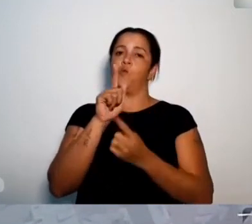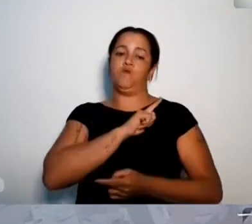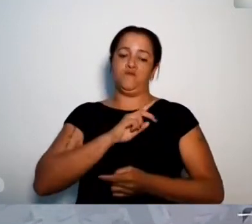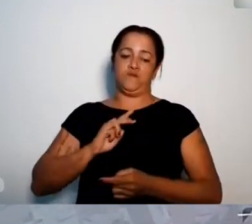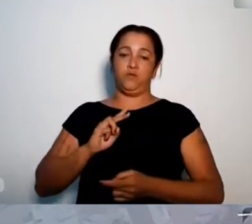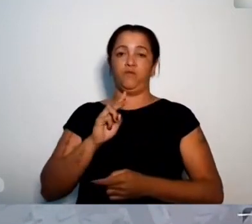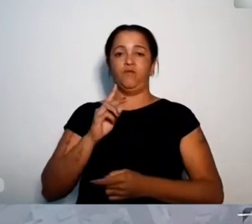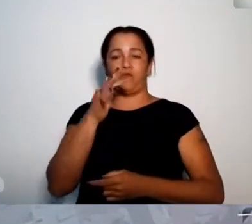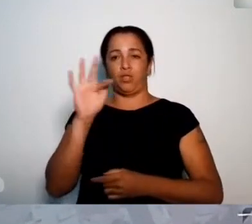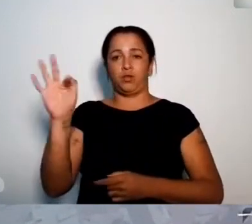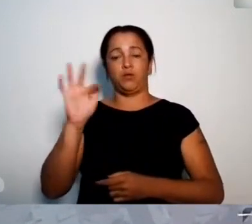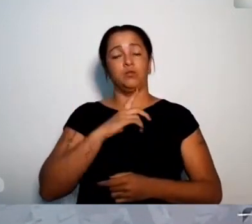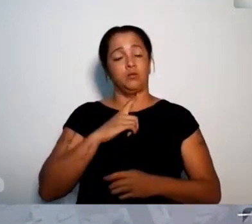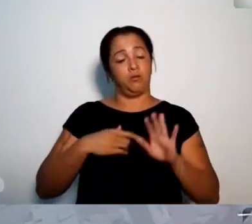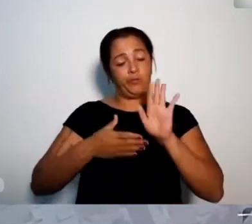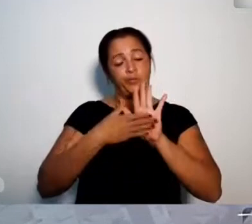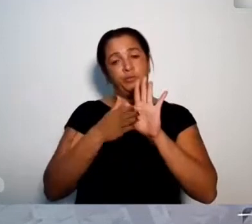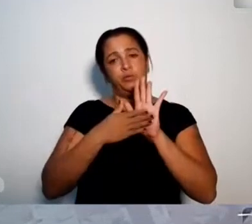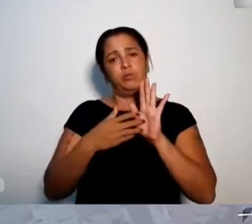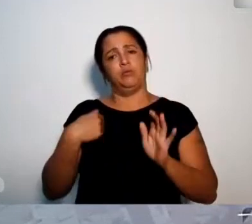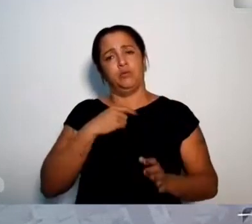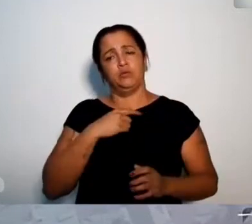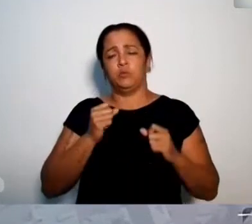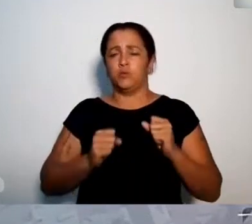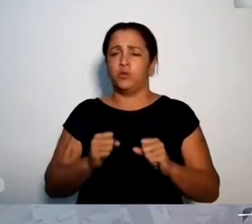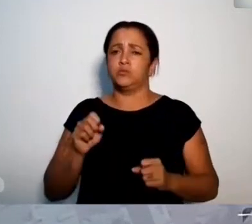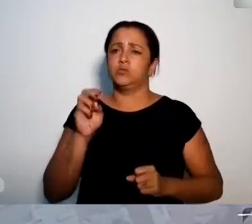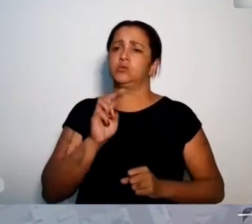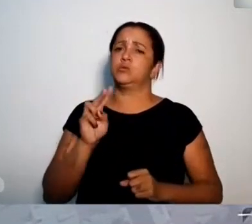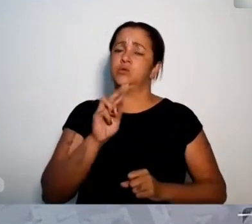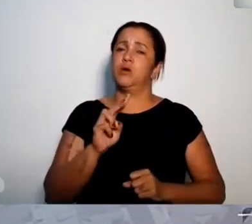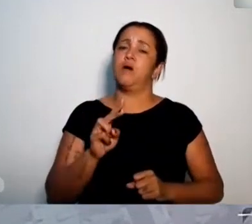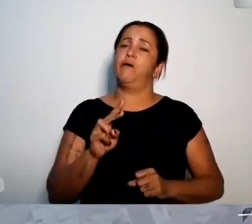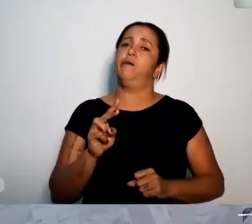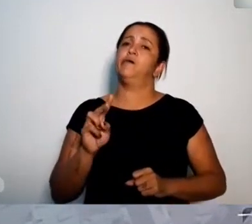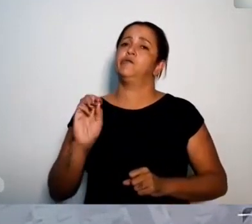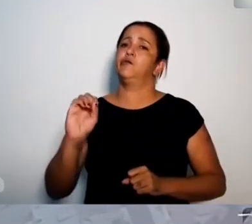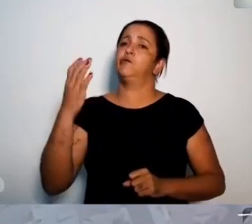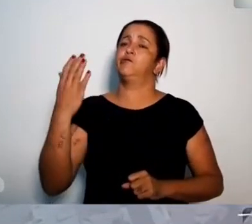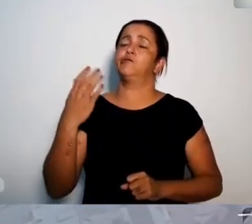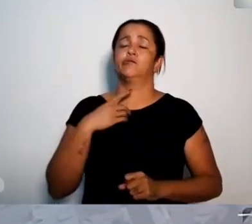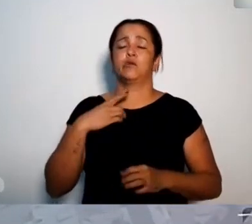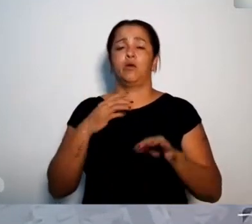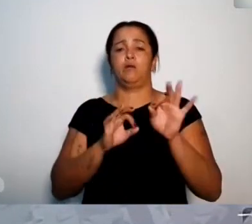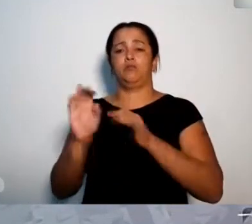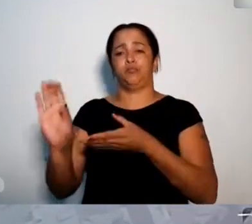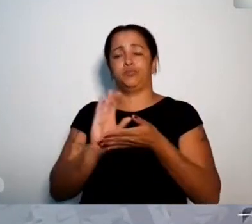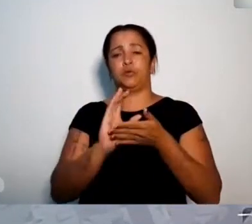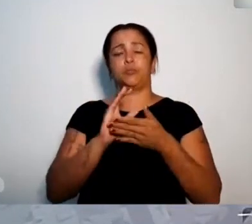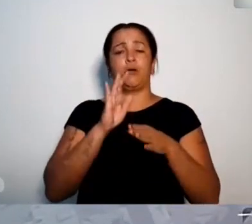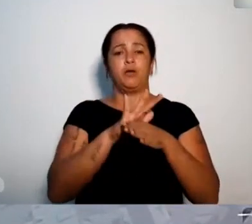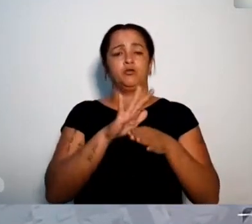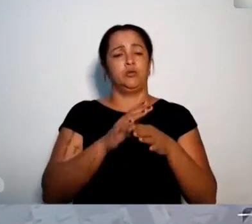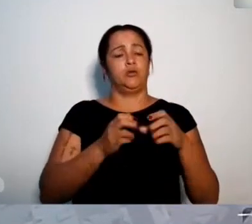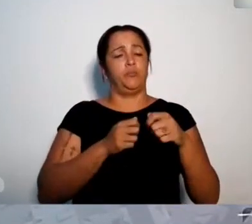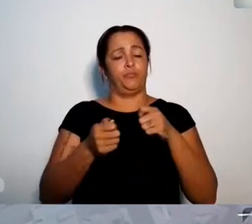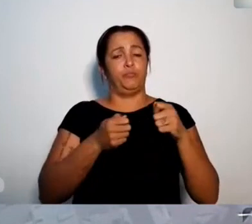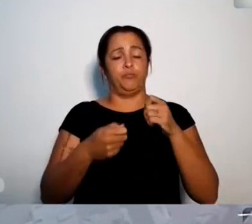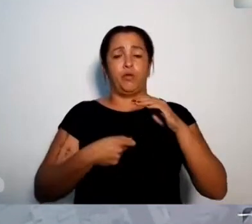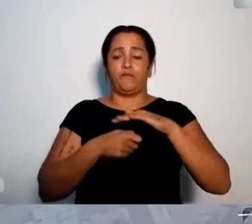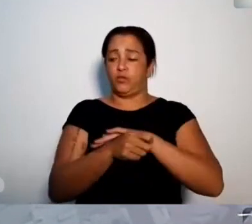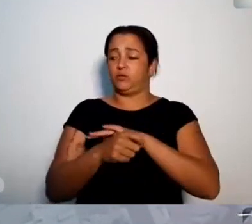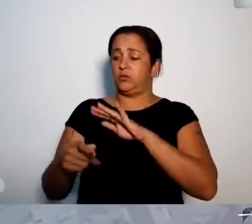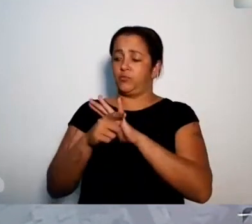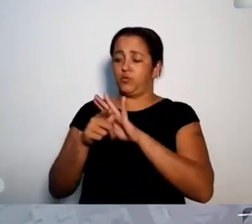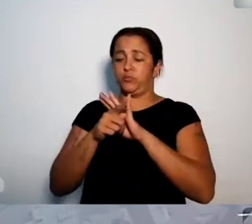que a gente possa utilizar de recursos para ações específicas, né, para financiamento do Sistema Nacional